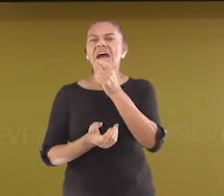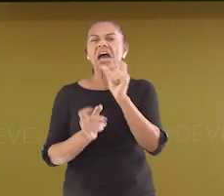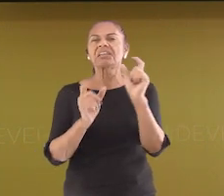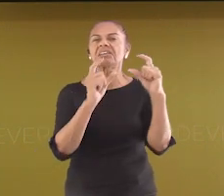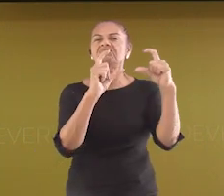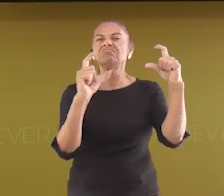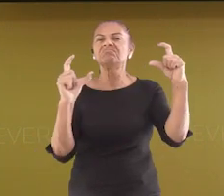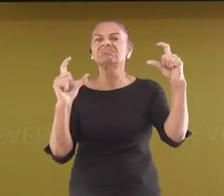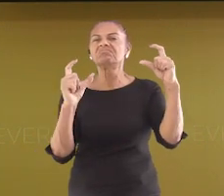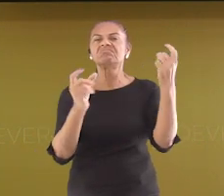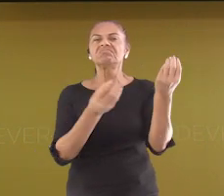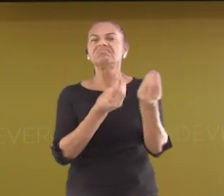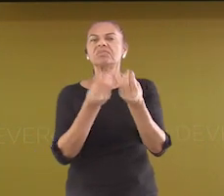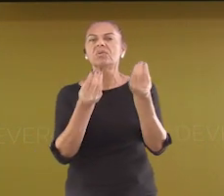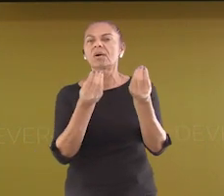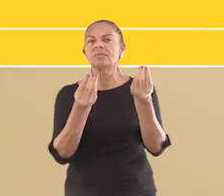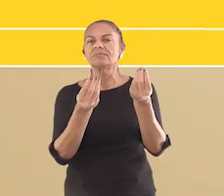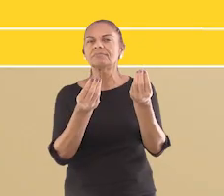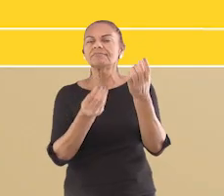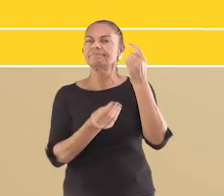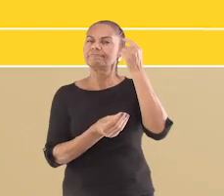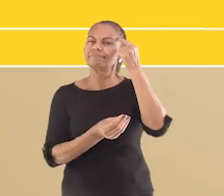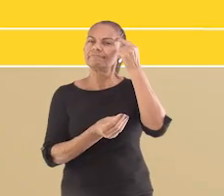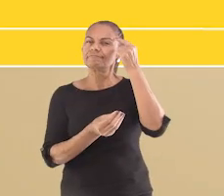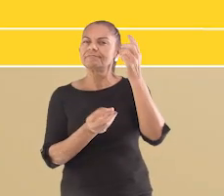nessa tirinha? Tempo para pensar.